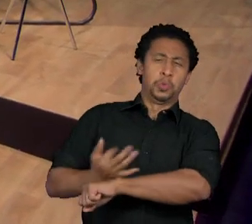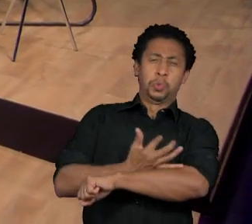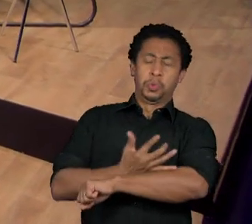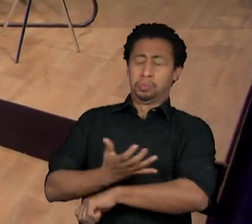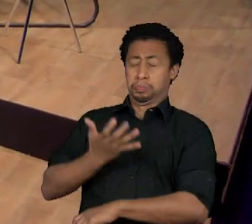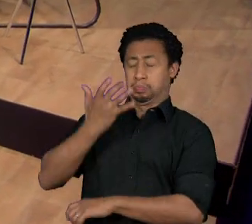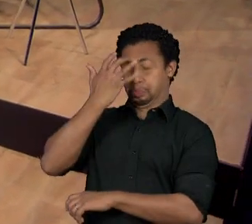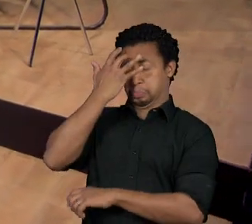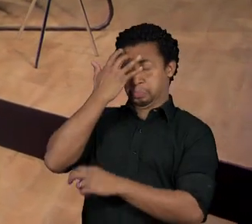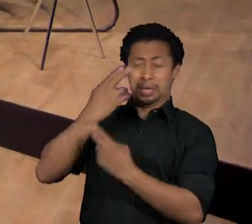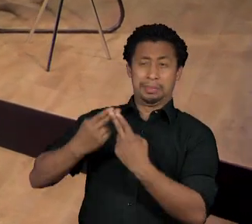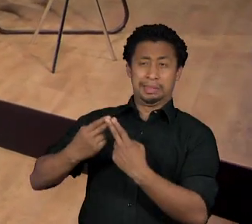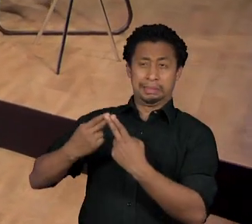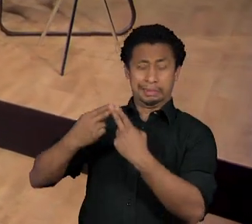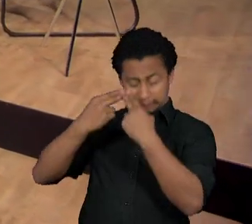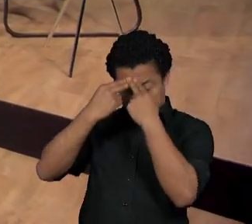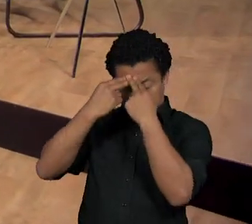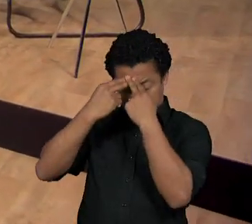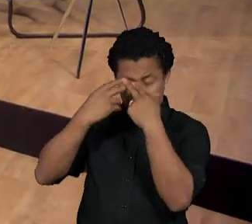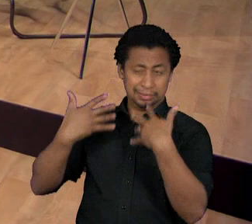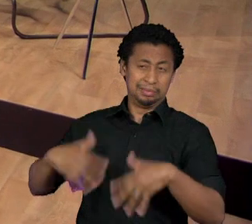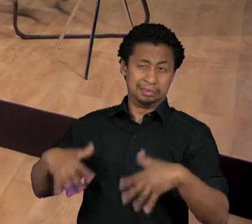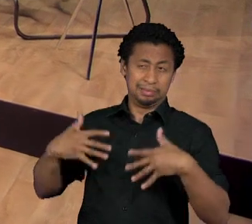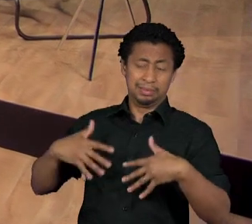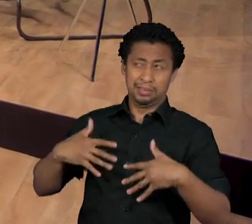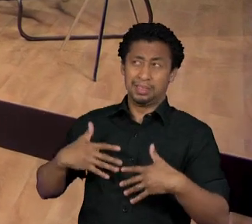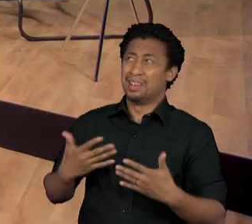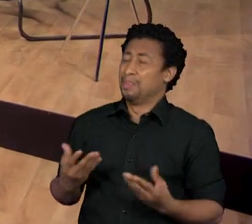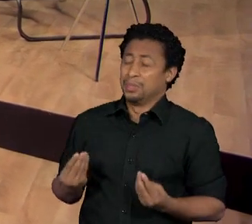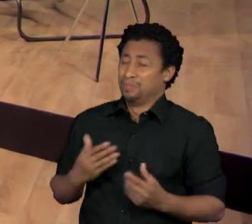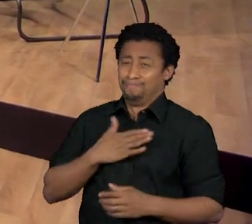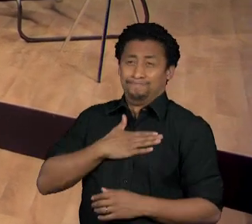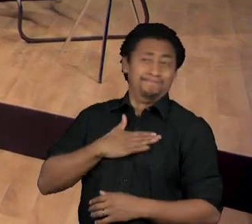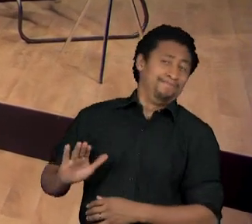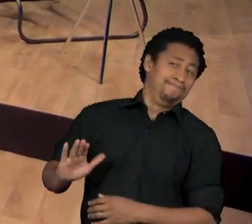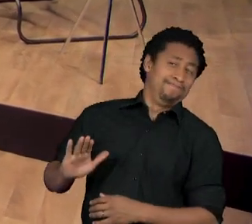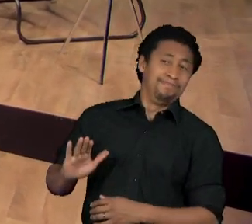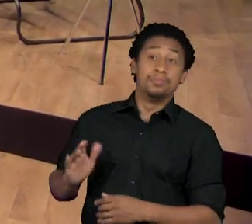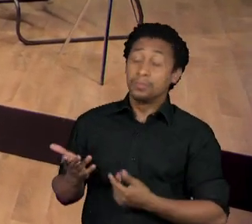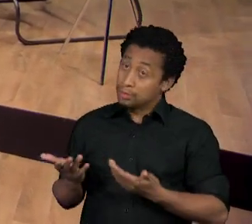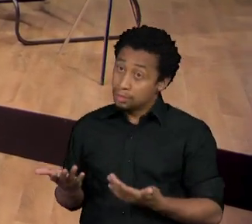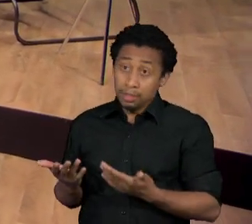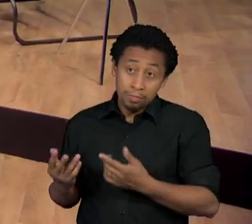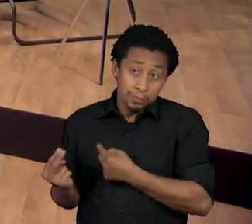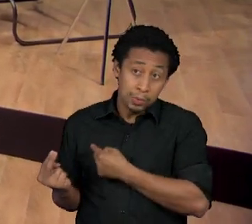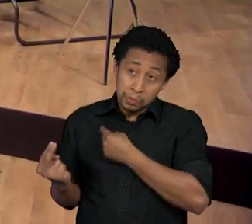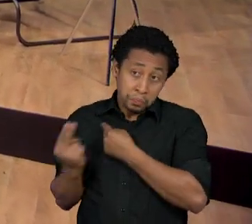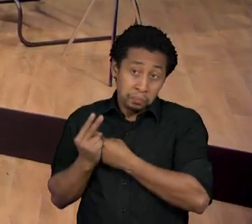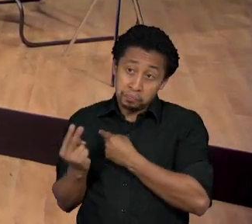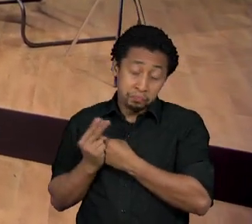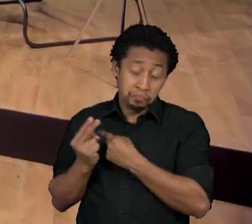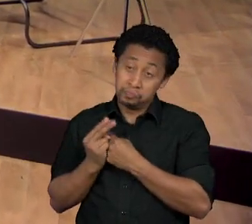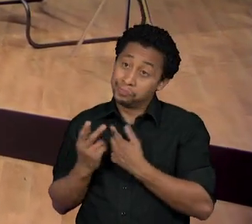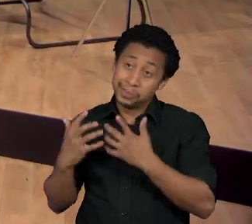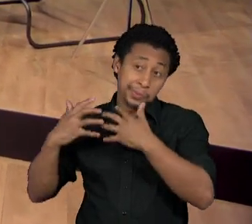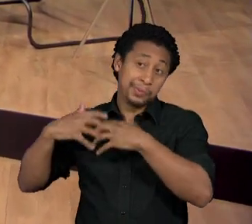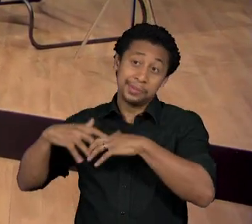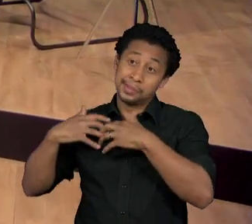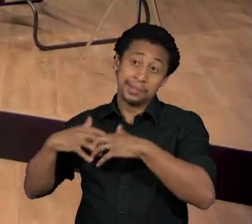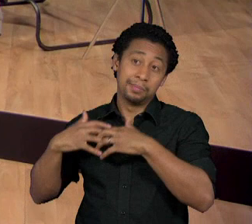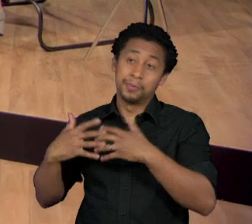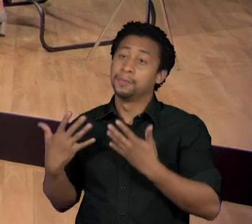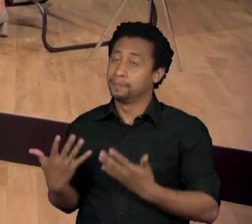lhe trouxe algo que não foi prazeroso, né? Isso é um mecanismo de defesa psíquica, né? E que tem uma